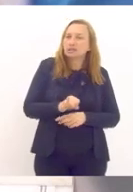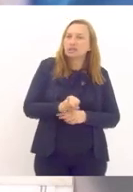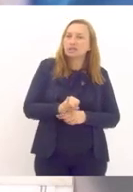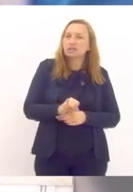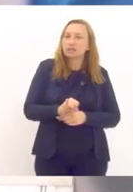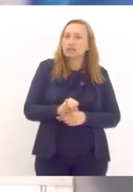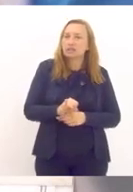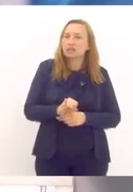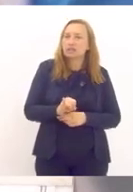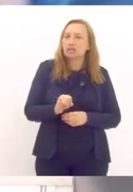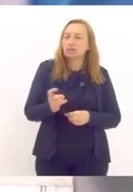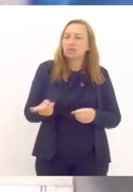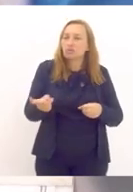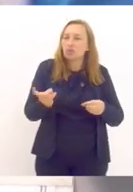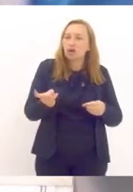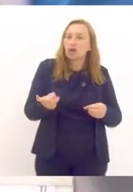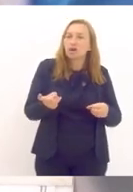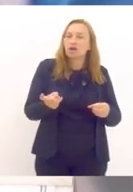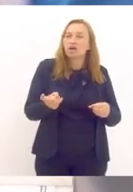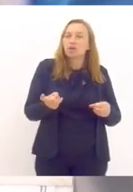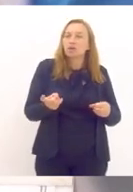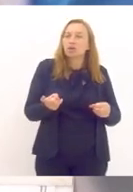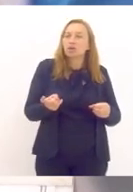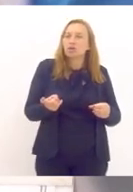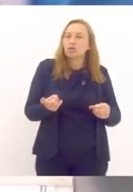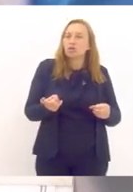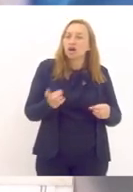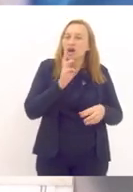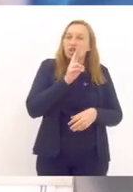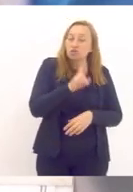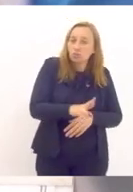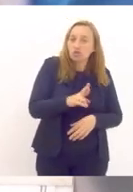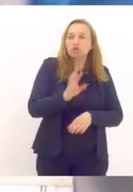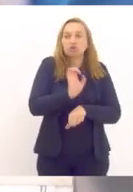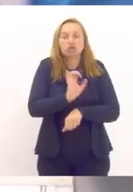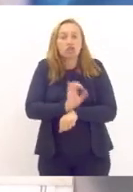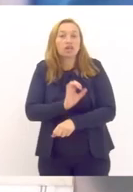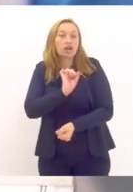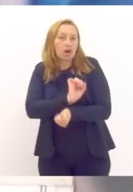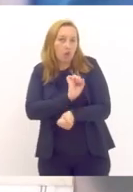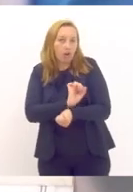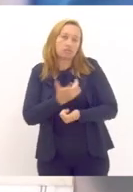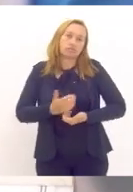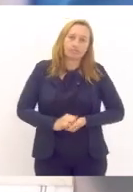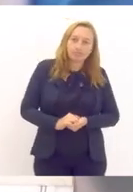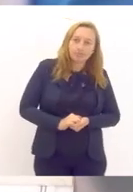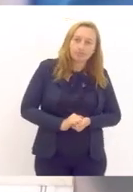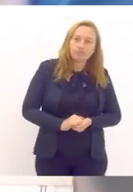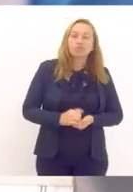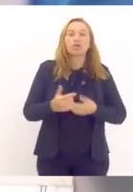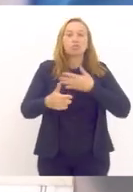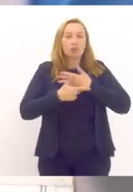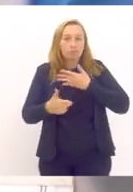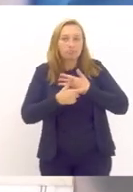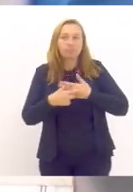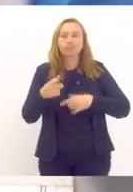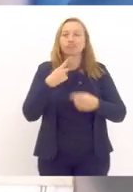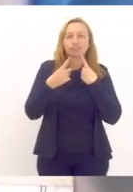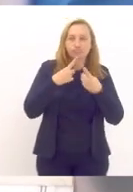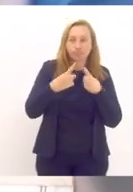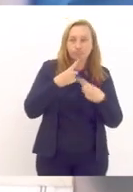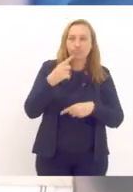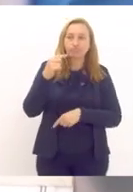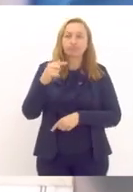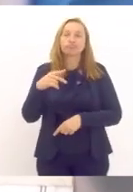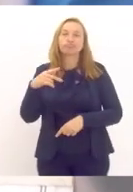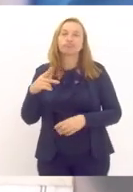o retorno que o Estado espera ao fazer esses movimentos. E o papel desse debate no Parlamento é na Comissão